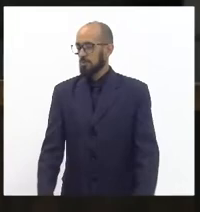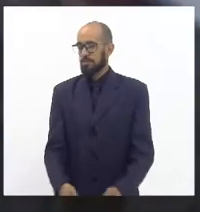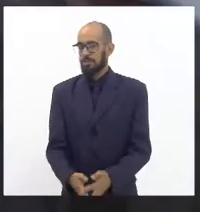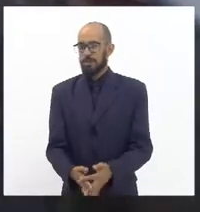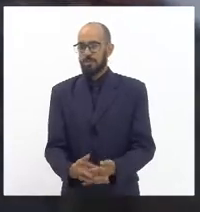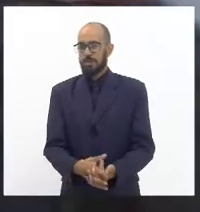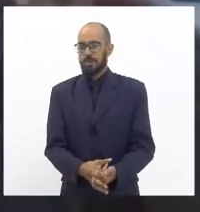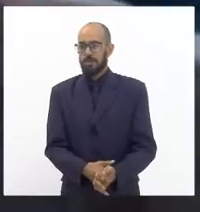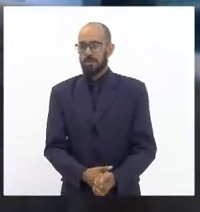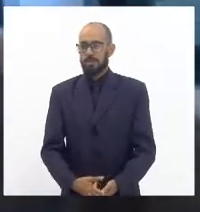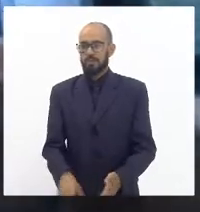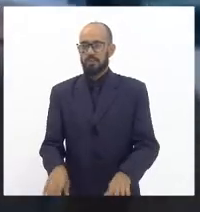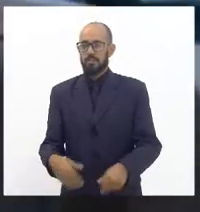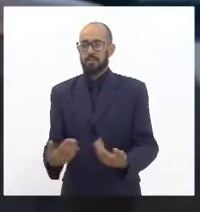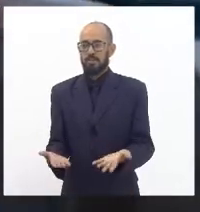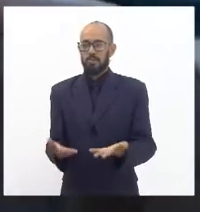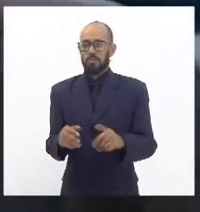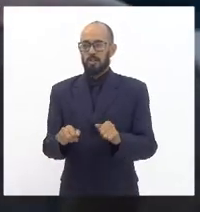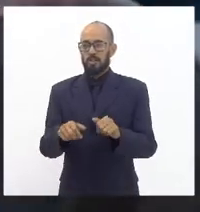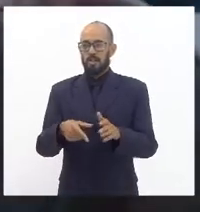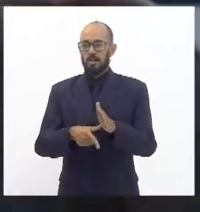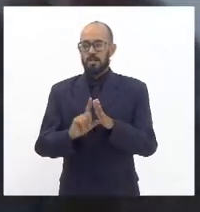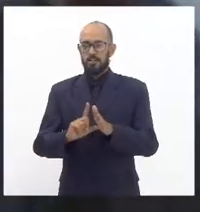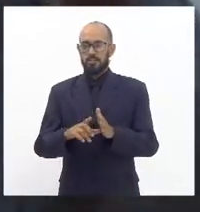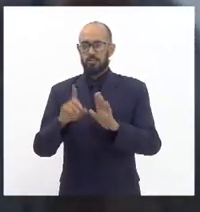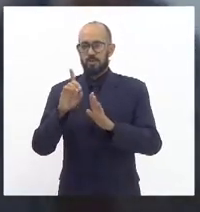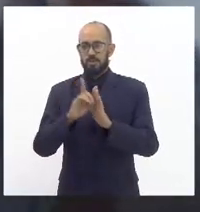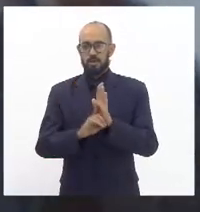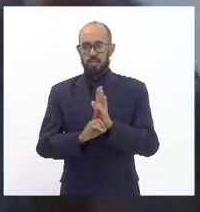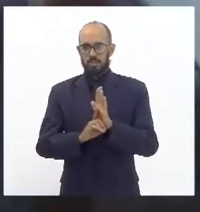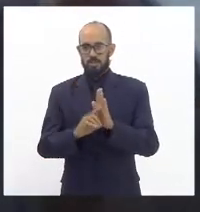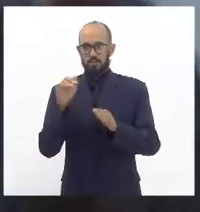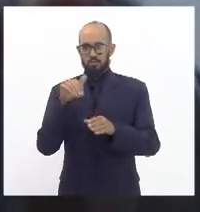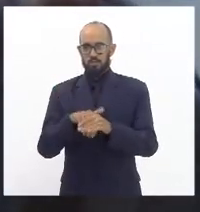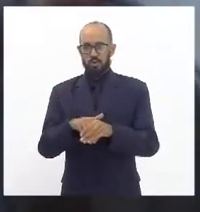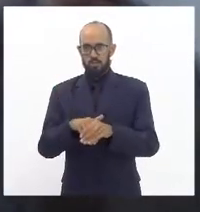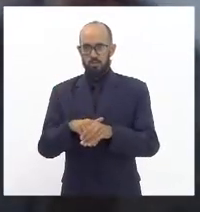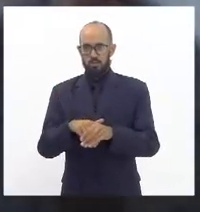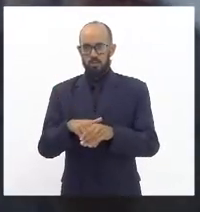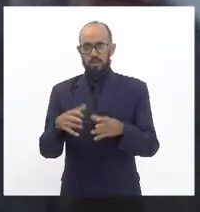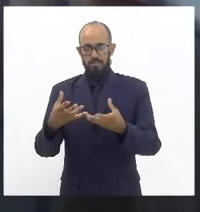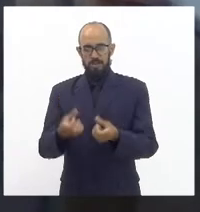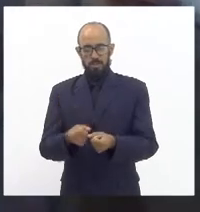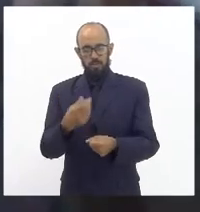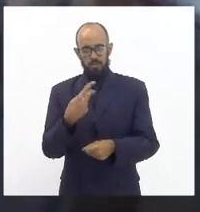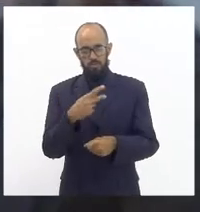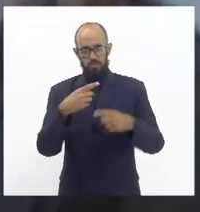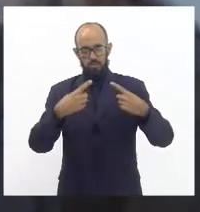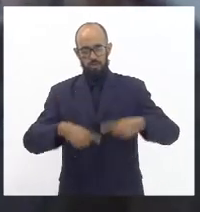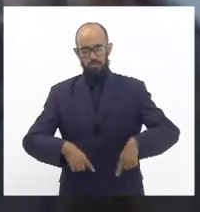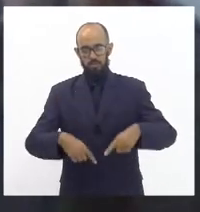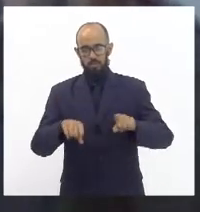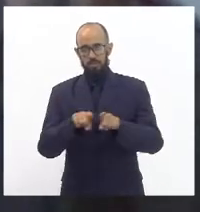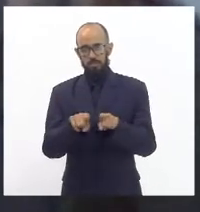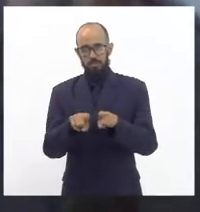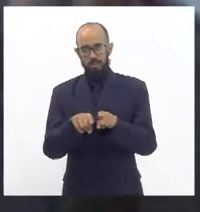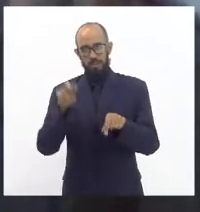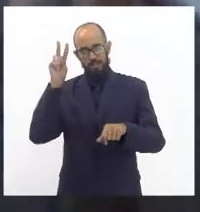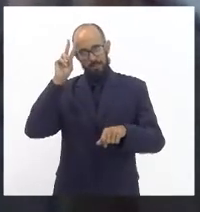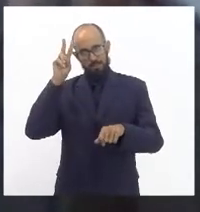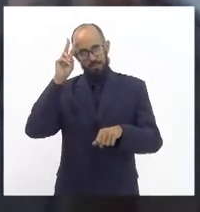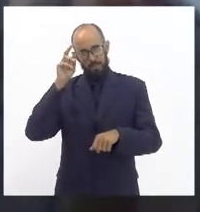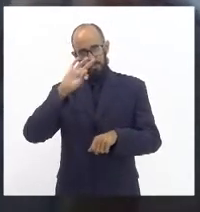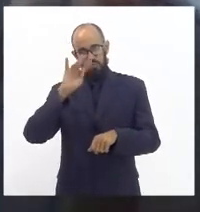e antes de fazer a minha declaração de voto e acatando vosso desafio e lembrando nosso querido